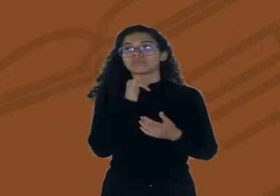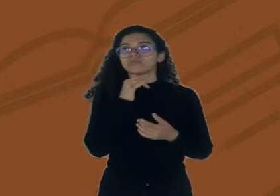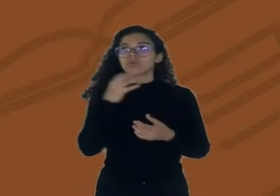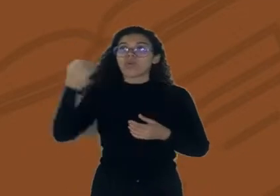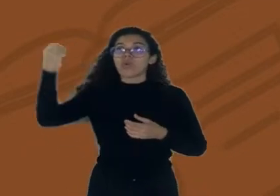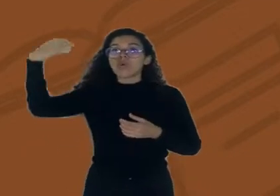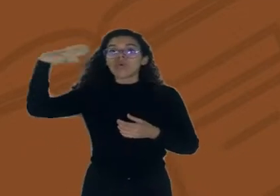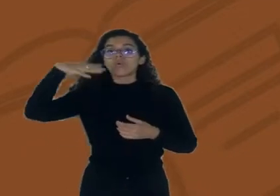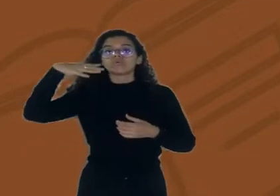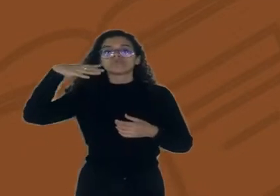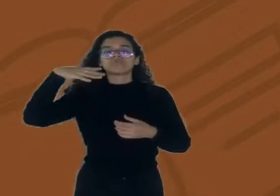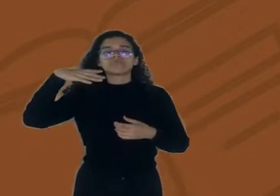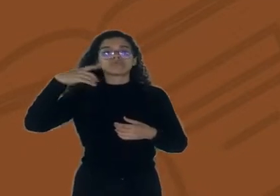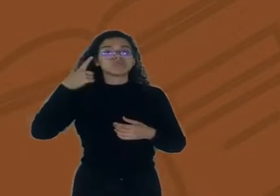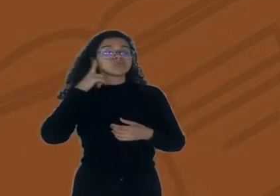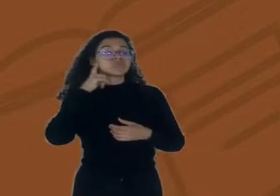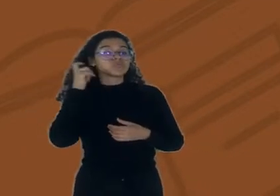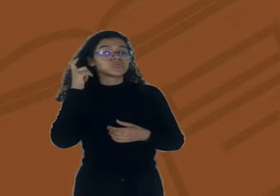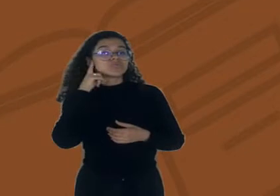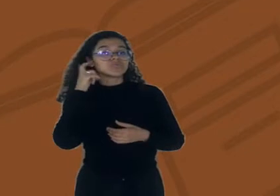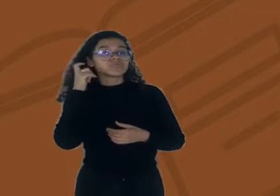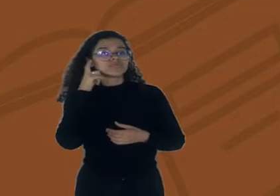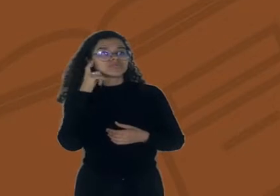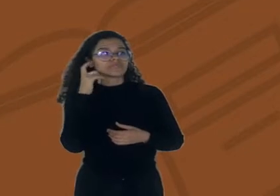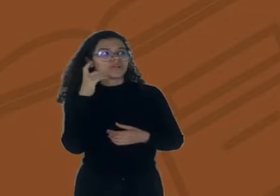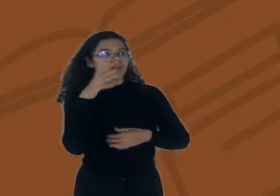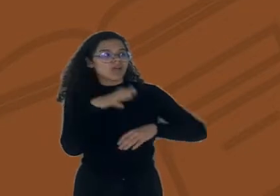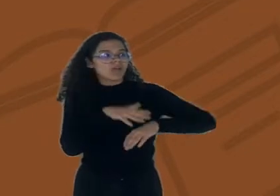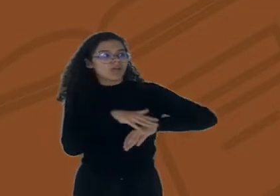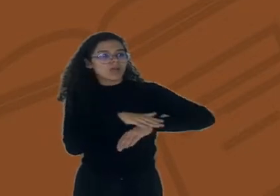luz, som,